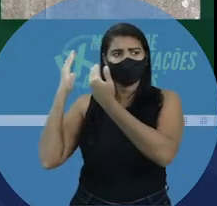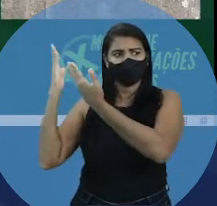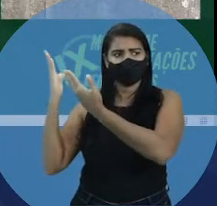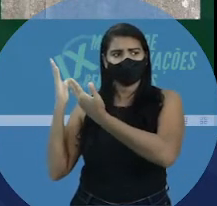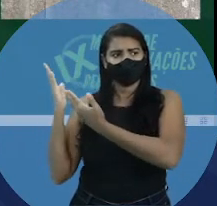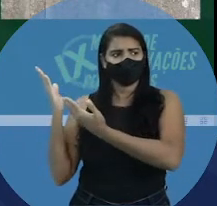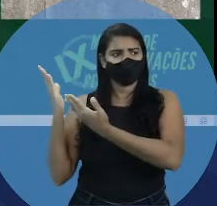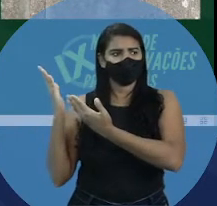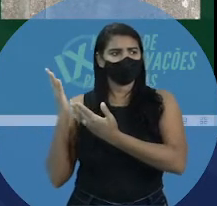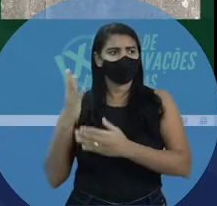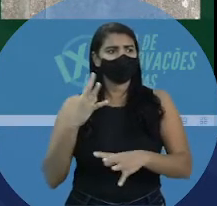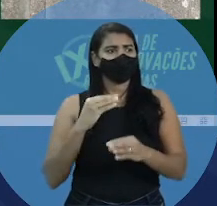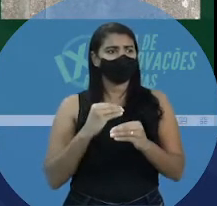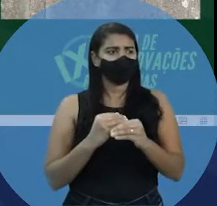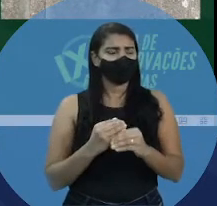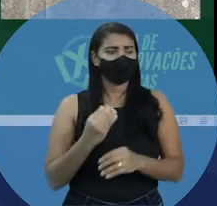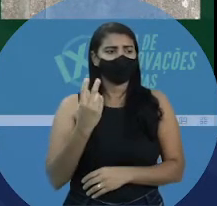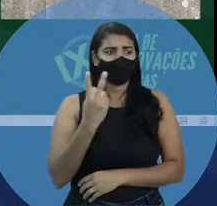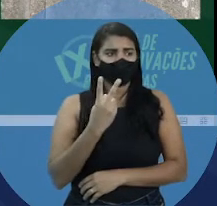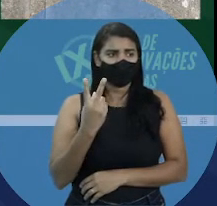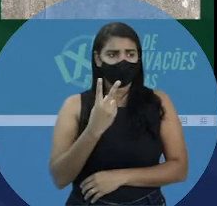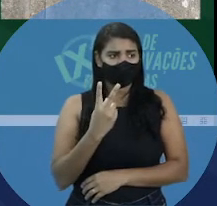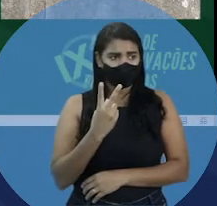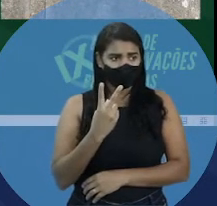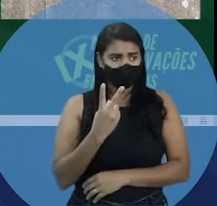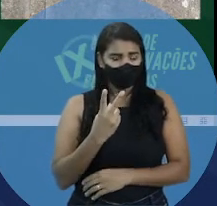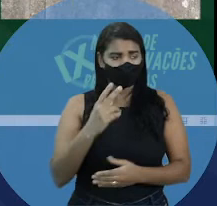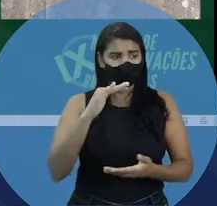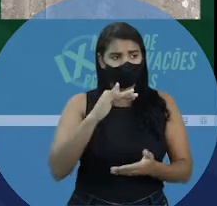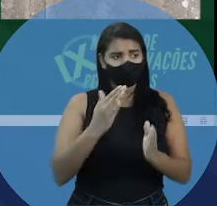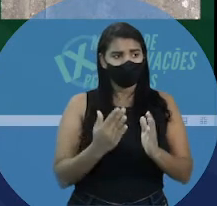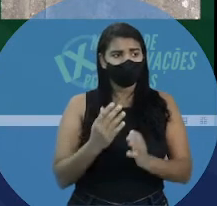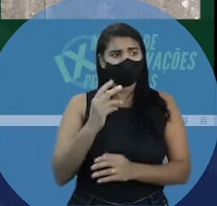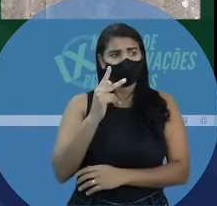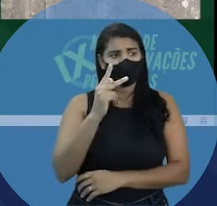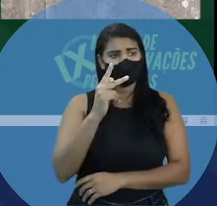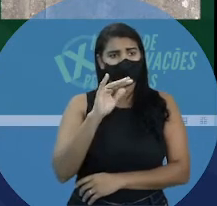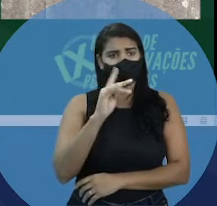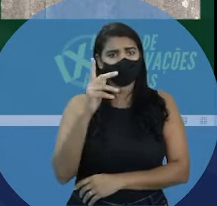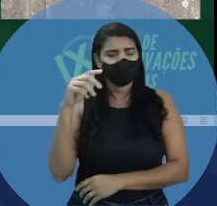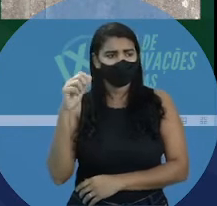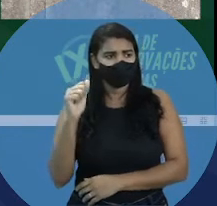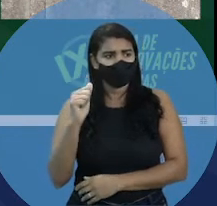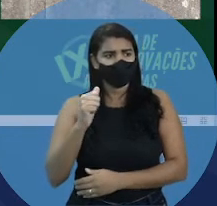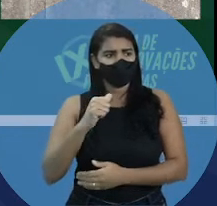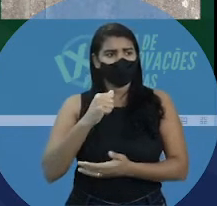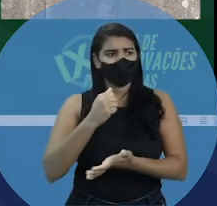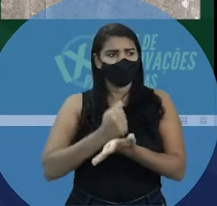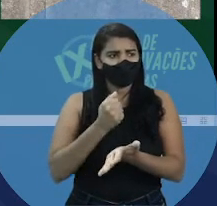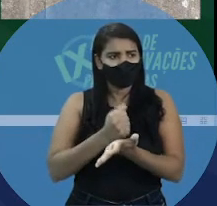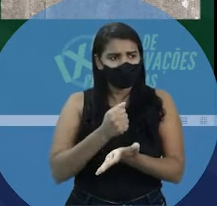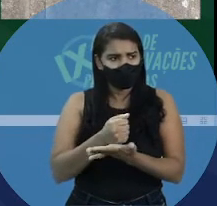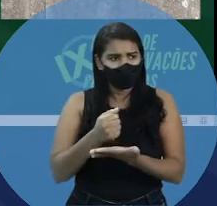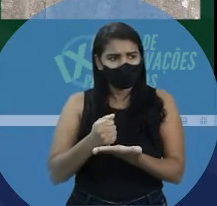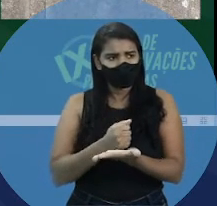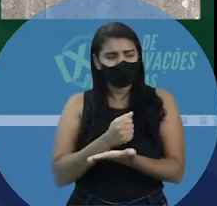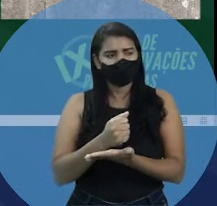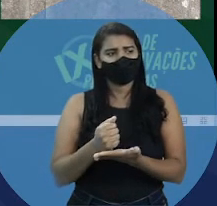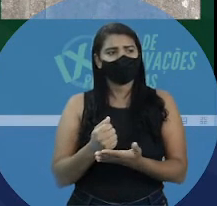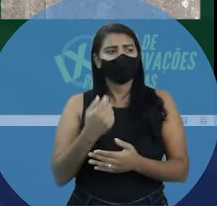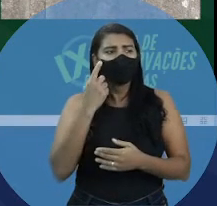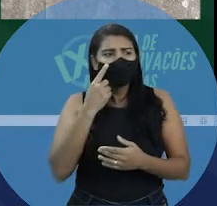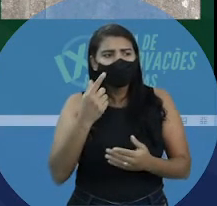posteriormente, colocamos em 2 desses 4 jarros, colocamos as pilhas e baterias amassadas e acompanhamos o impacto que